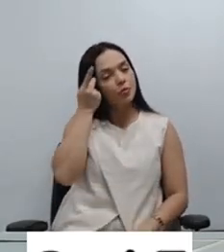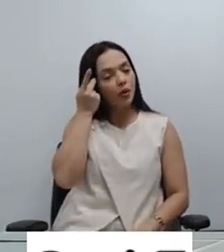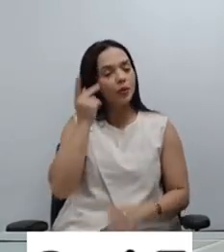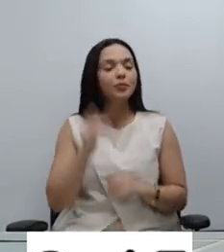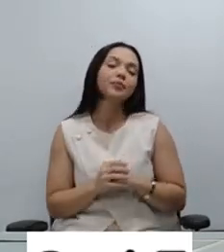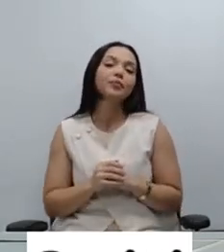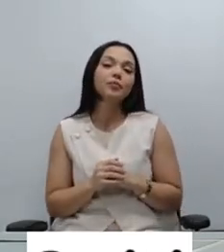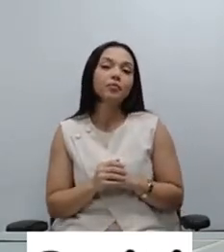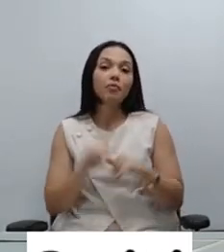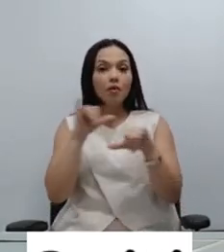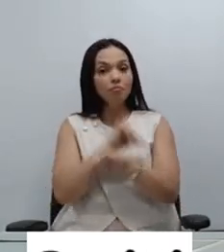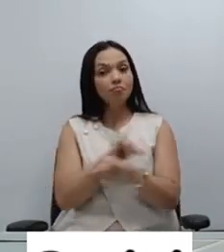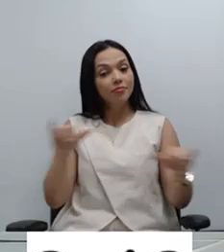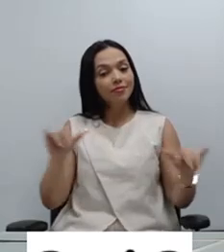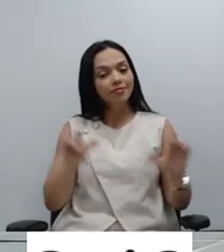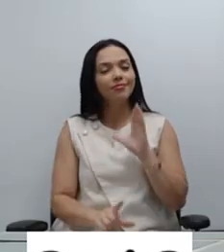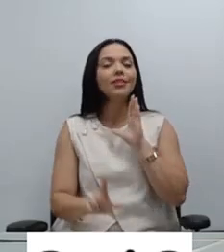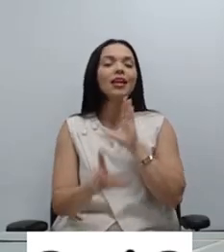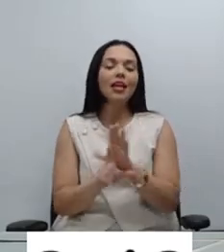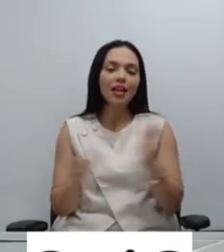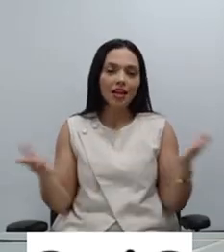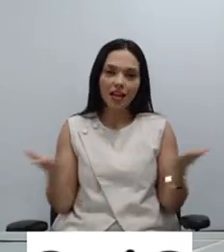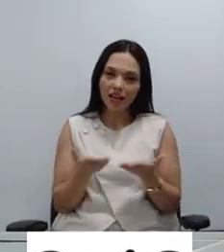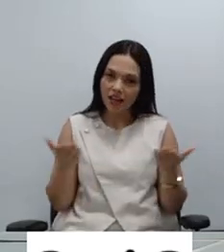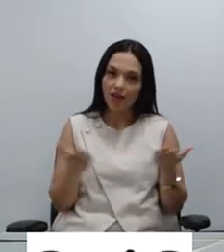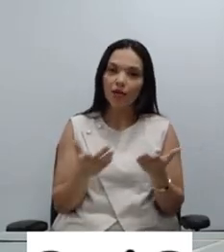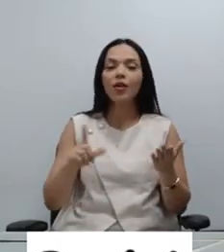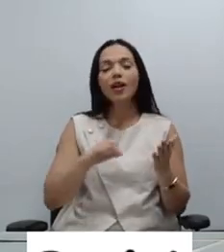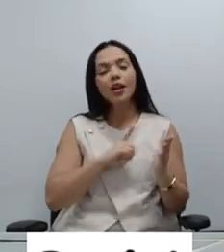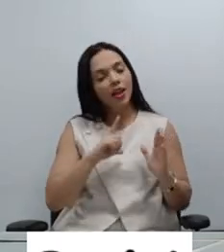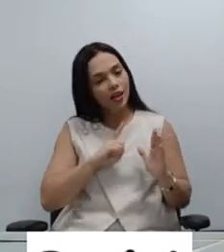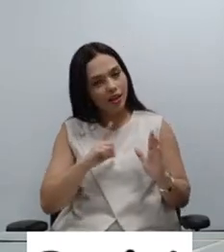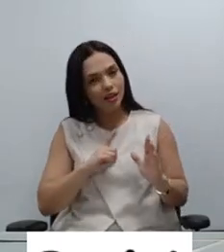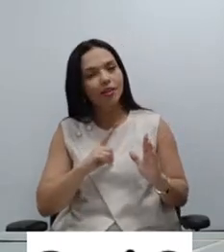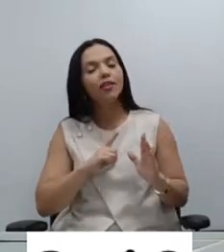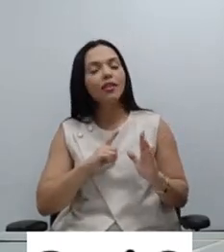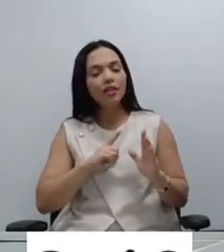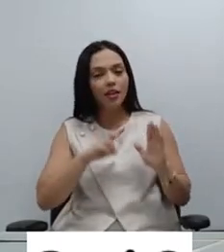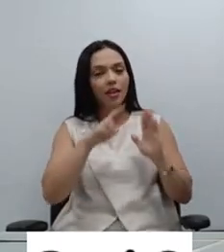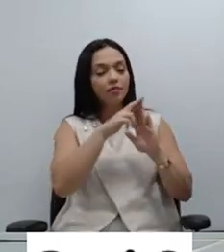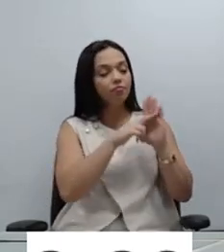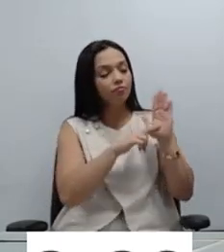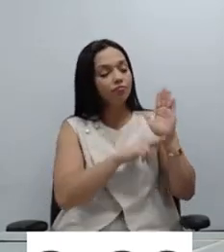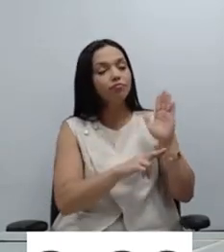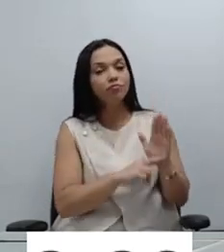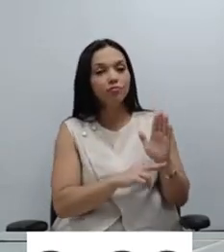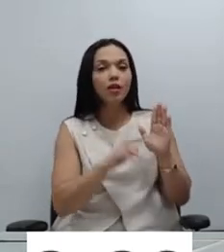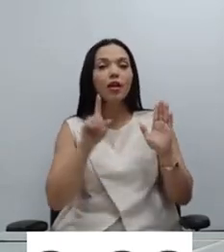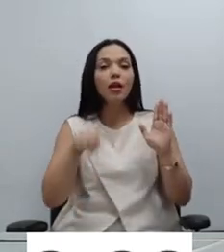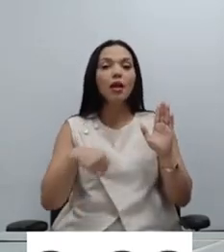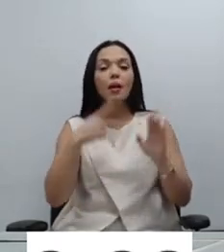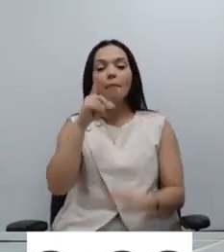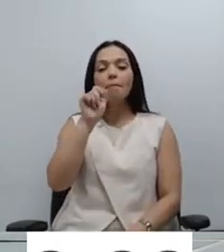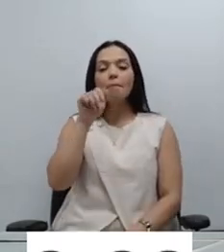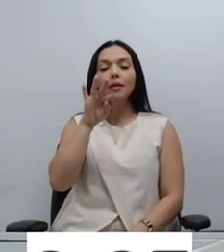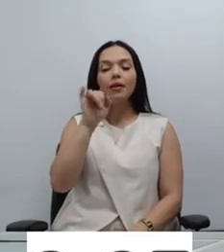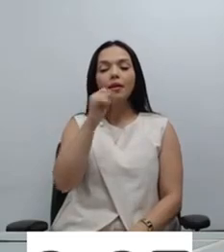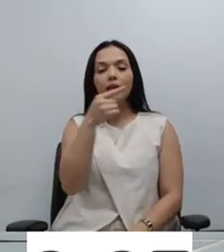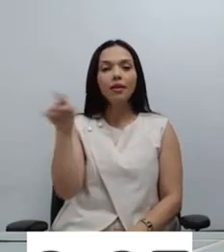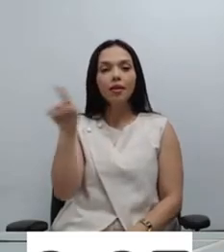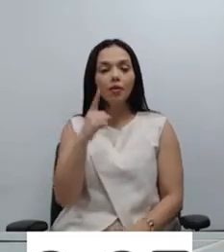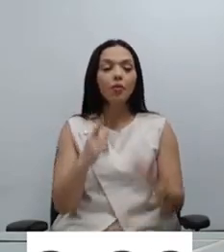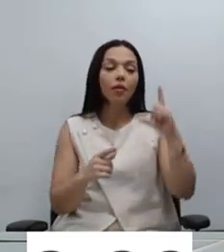Publicada a lei, reforçamos agora a necessidade da regulamentação interna dos pontos nela tratados, em especial o plantão 2/1, questão que a categoria